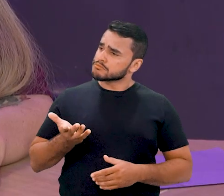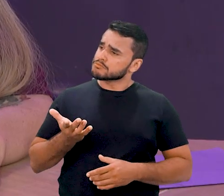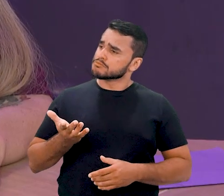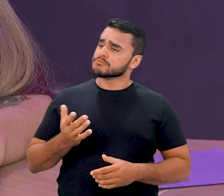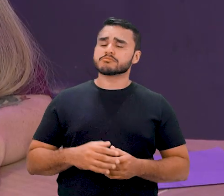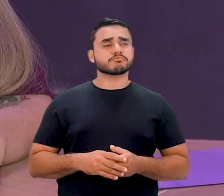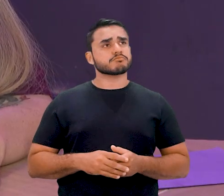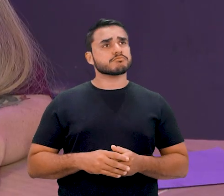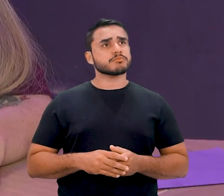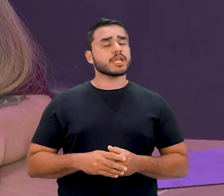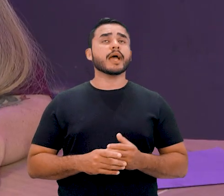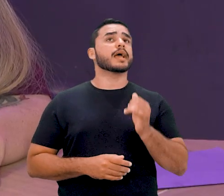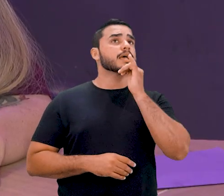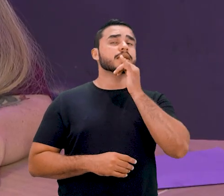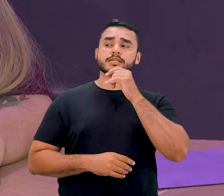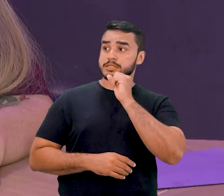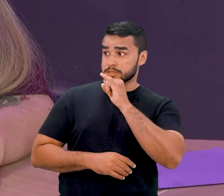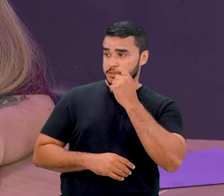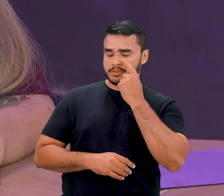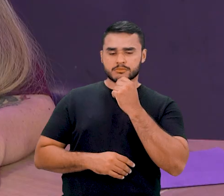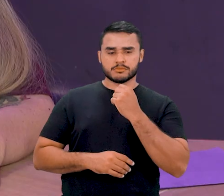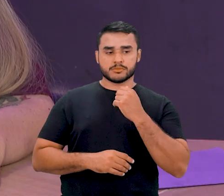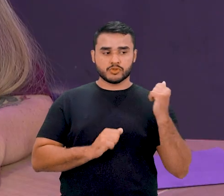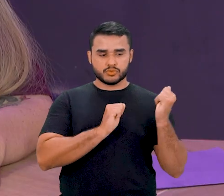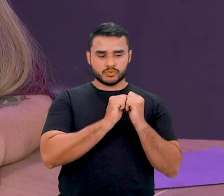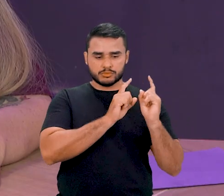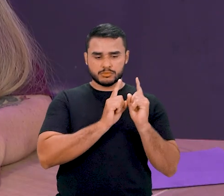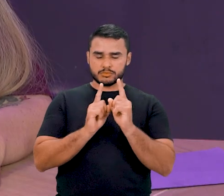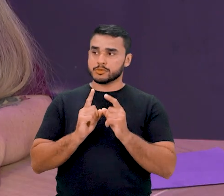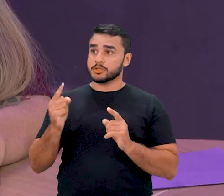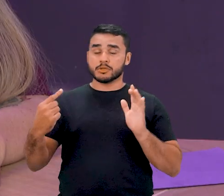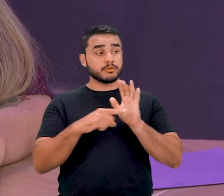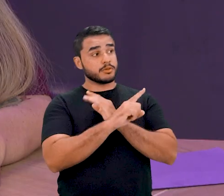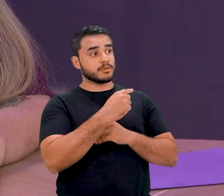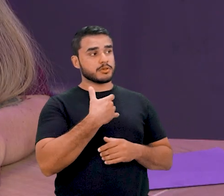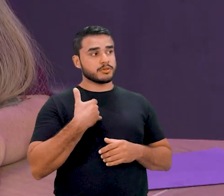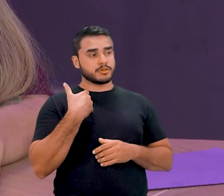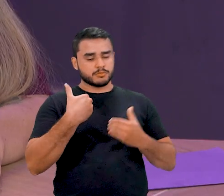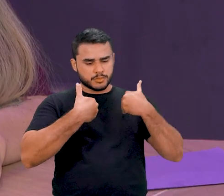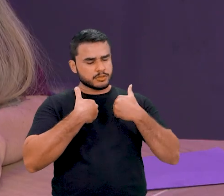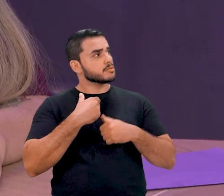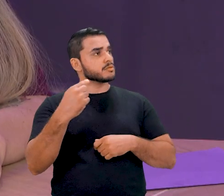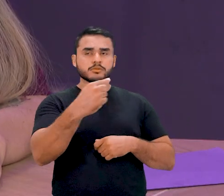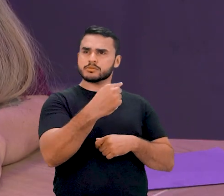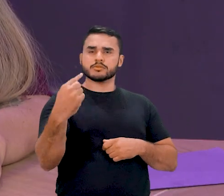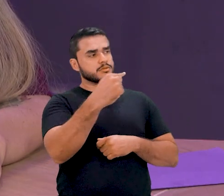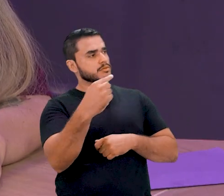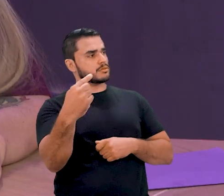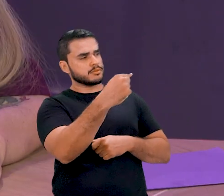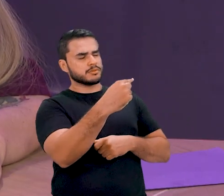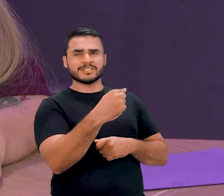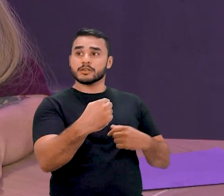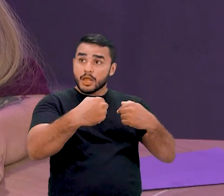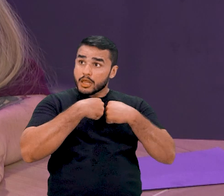sozinha. E quando eu levava pessoas comigo, as pessoas perguntavam para a pessoa, quantos ela tem? O que ela tá sentindo? A